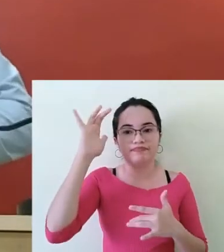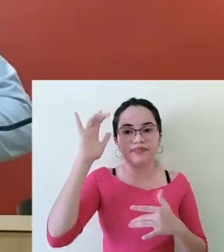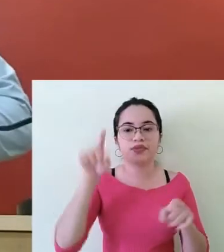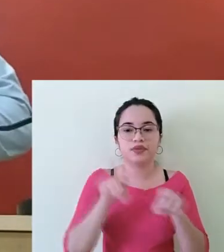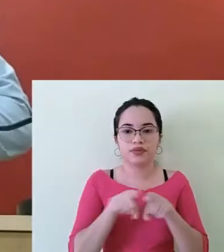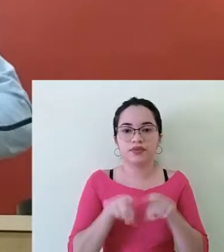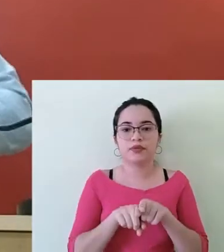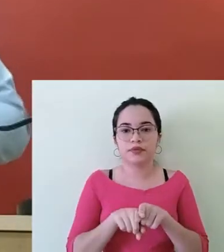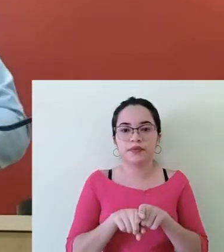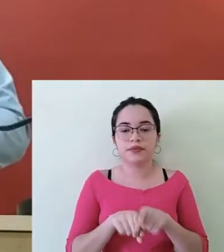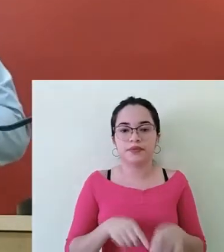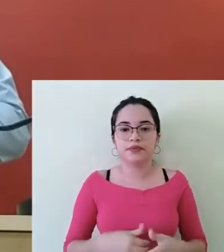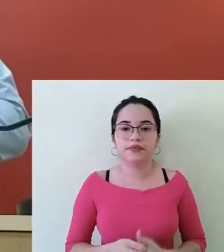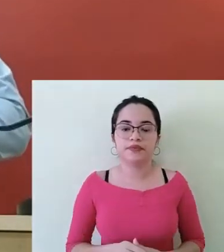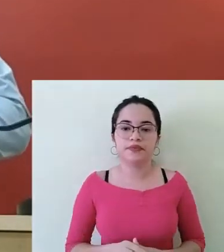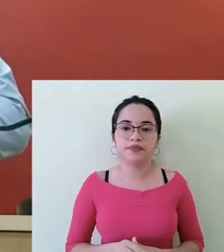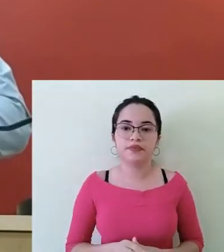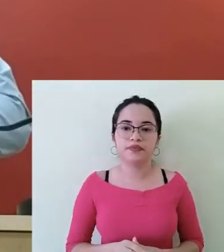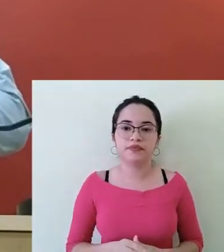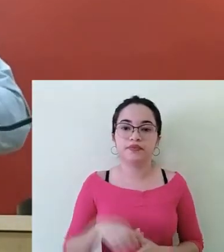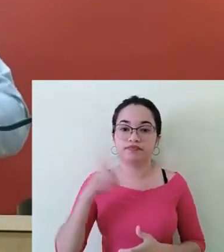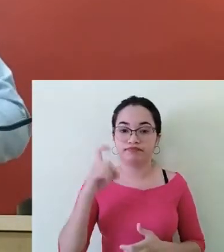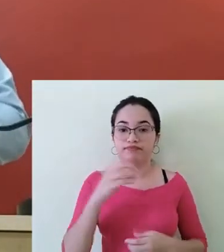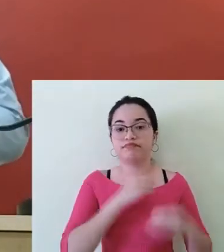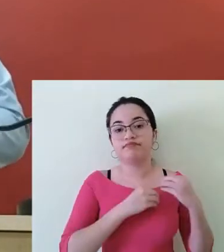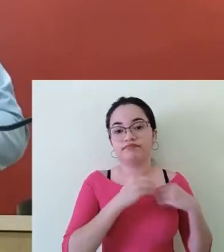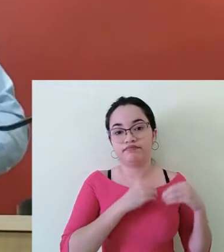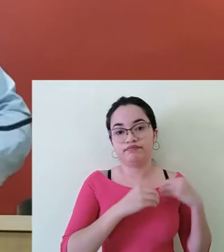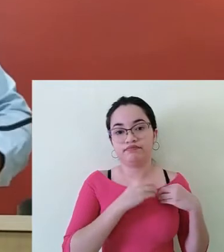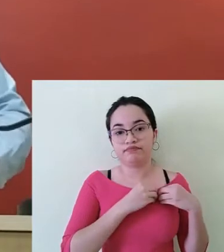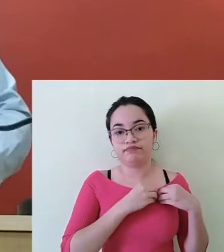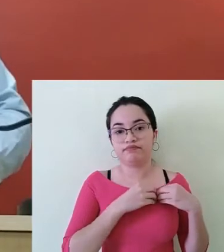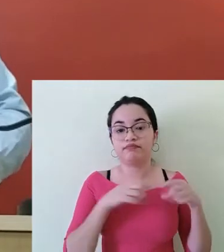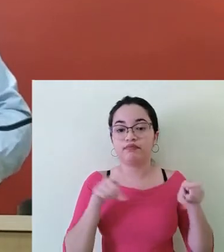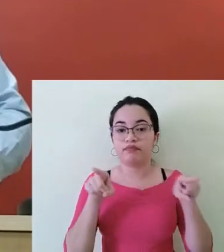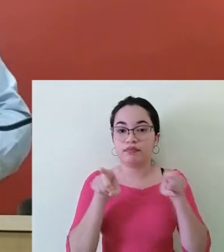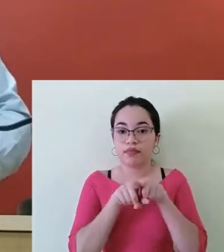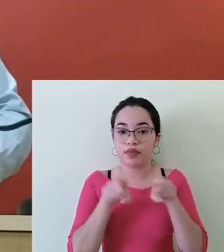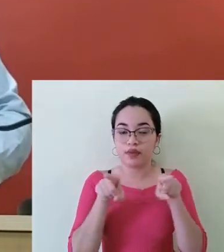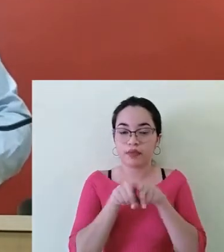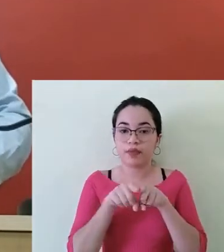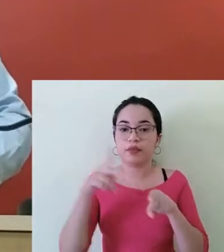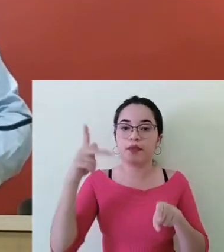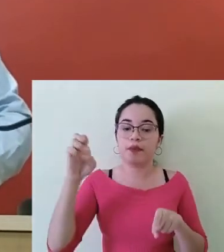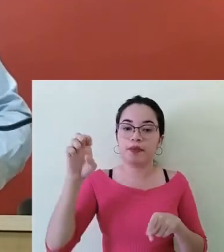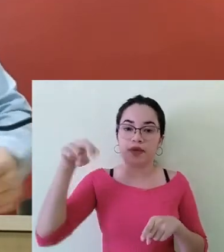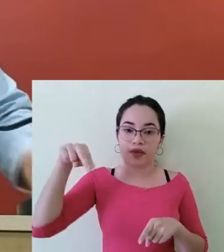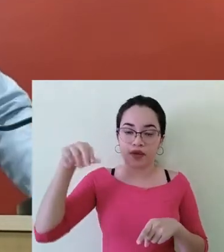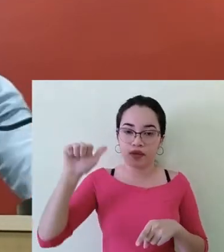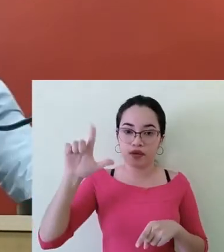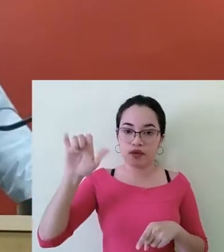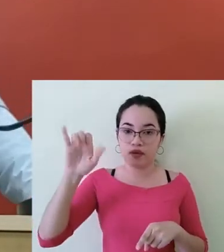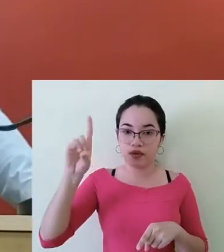culpados, são transgressores, são pecadores. Também trouxe uma